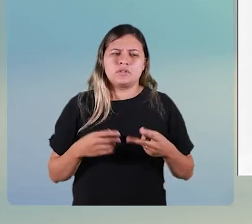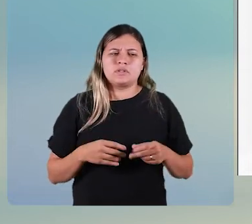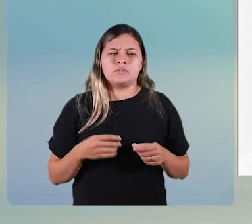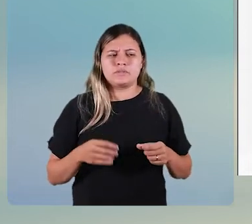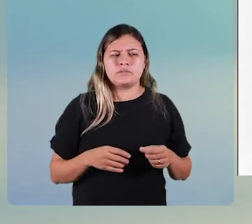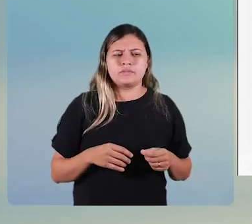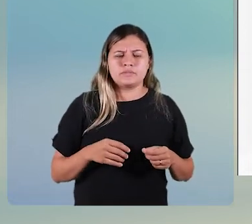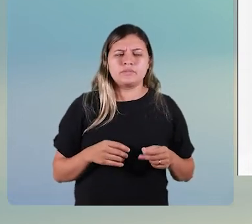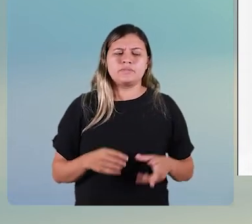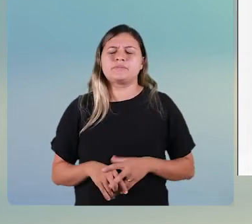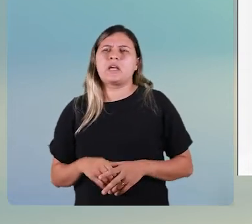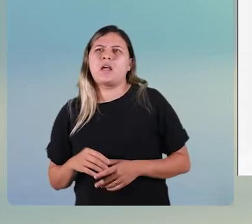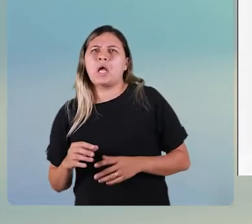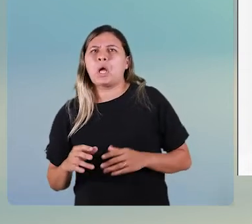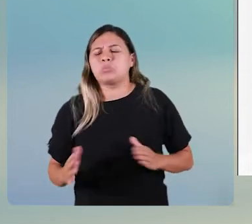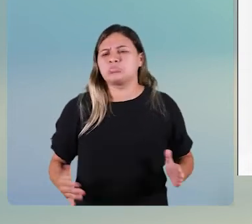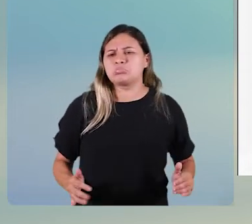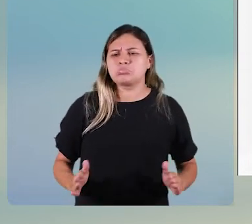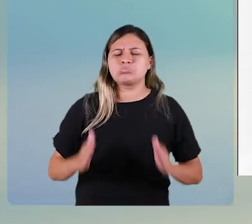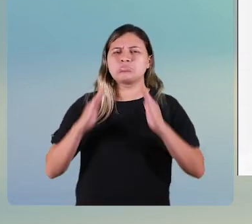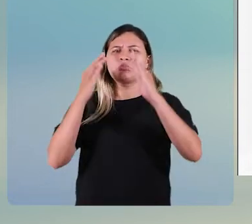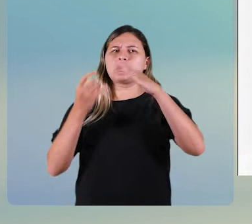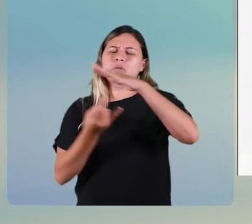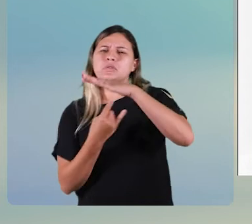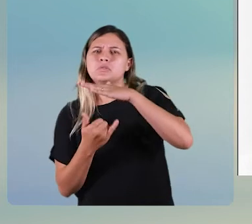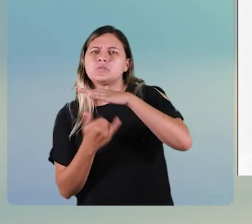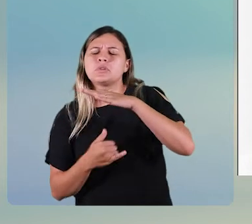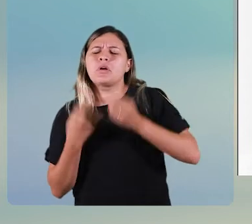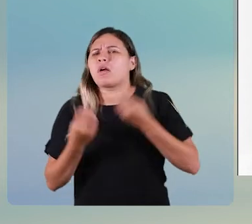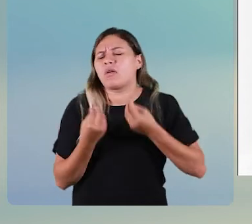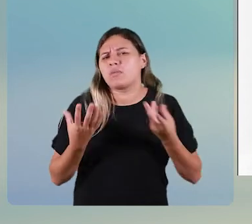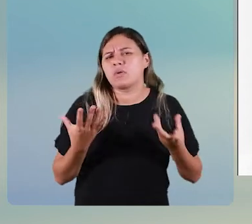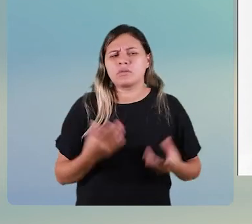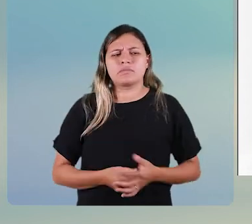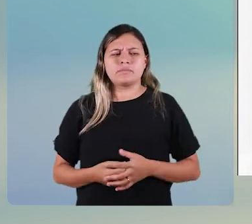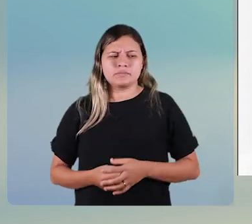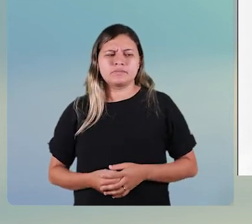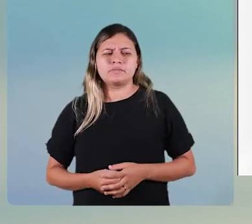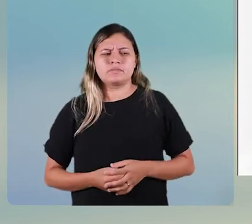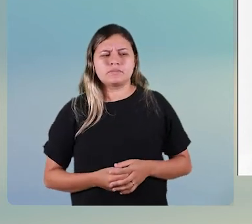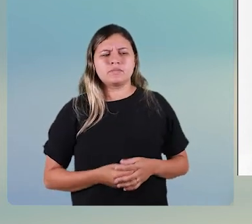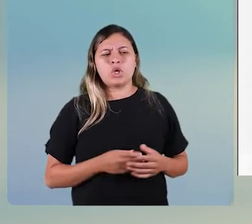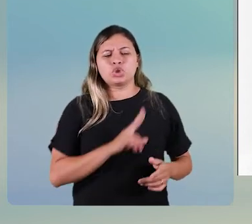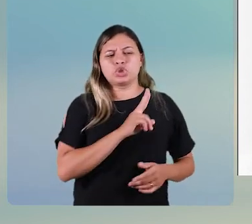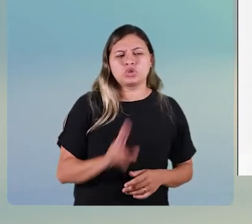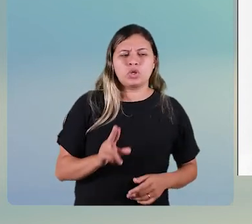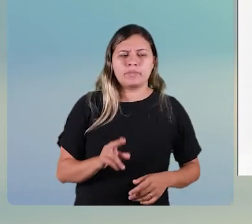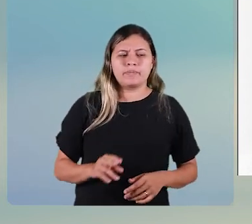qual processo nuclear está envolvido, né, na produção da energia nuclear. É a fissão nuclear.